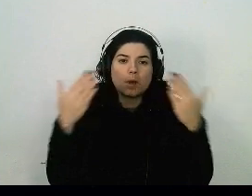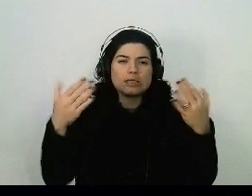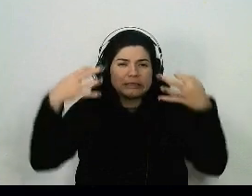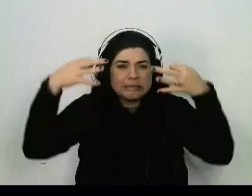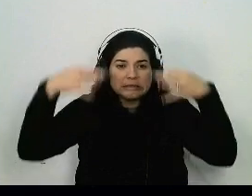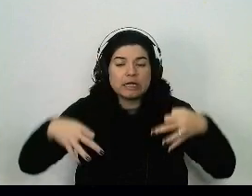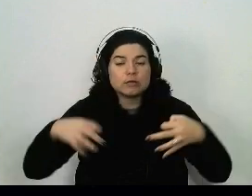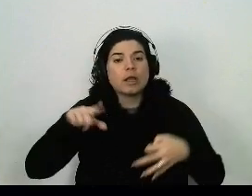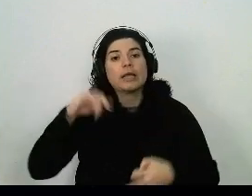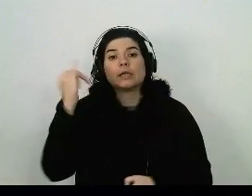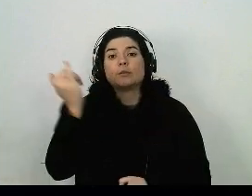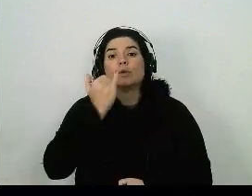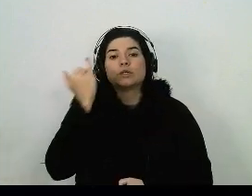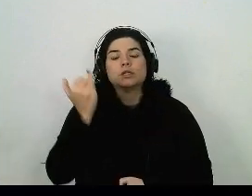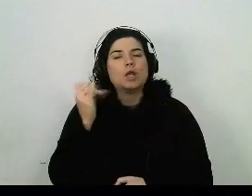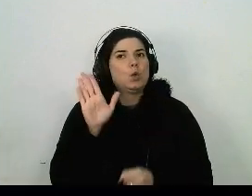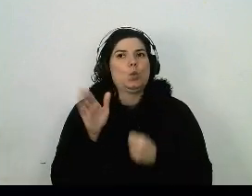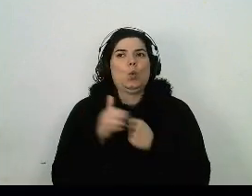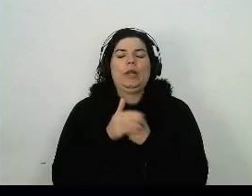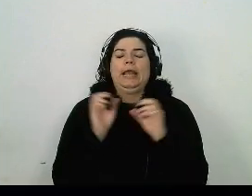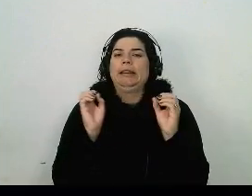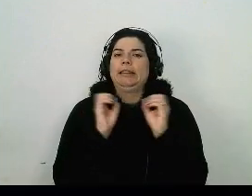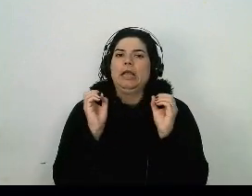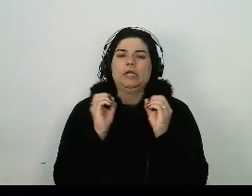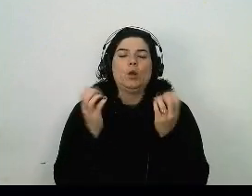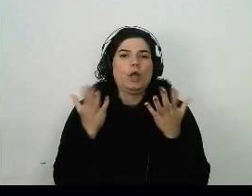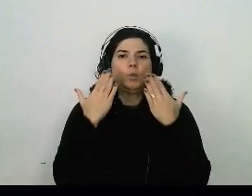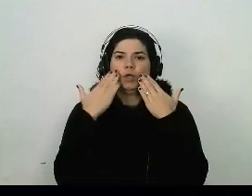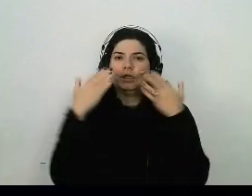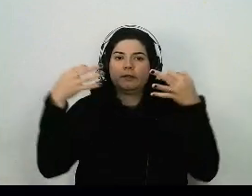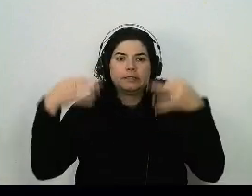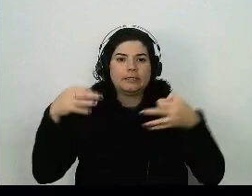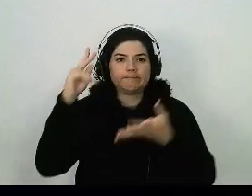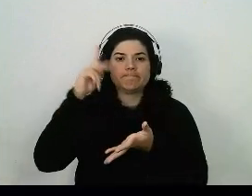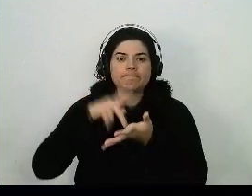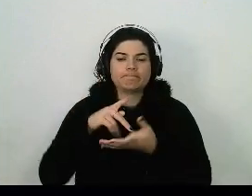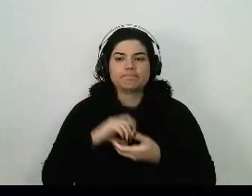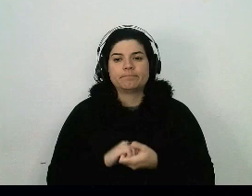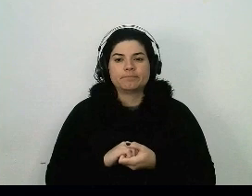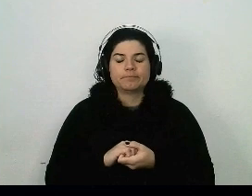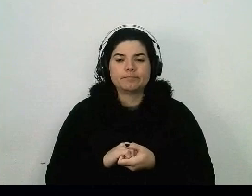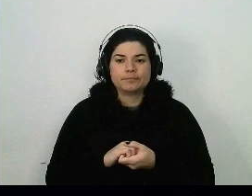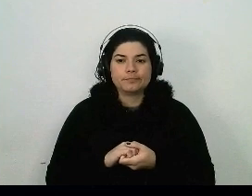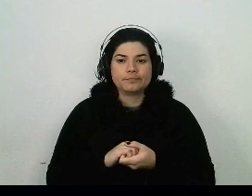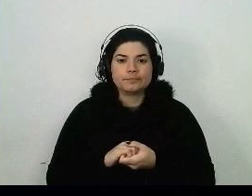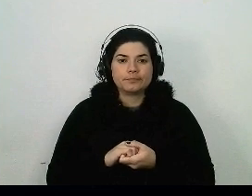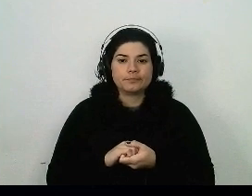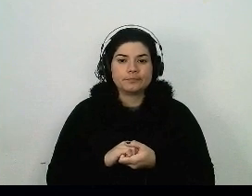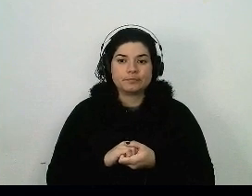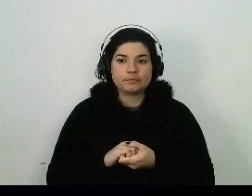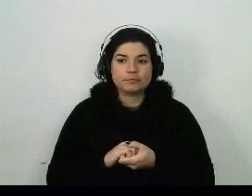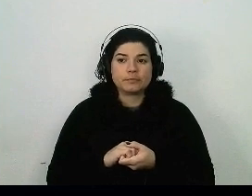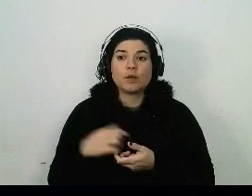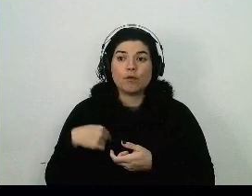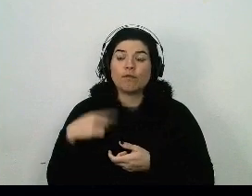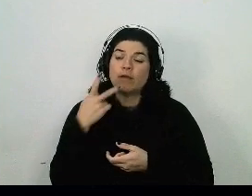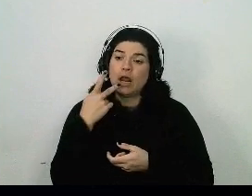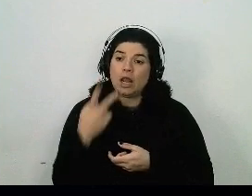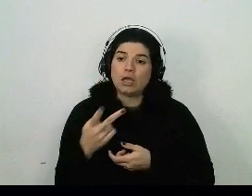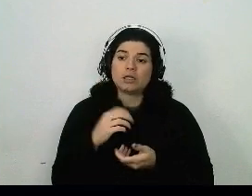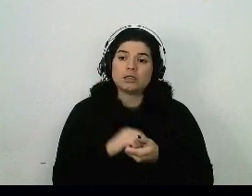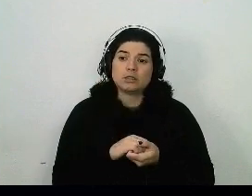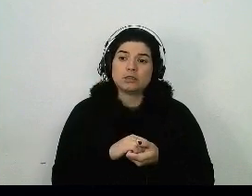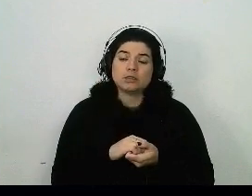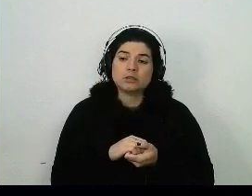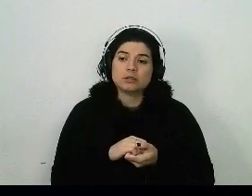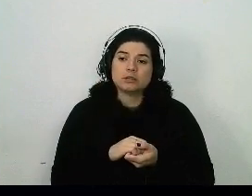pessoal eu não quero esconder nada de ninguém em hipótese alguma eu vou te dizer que ainda que isso não é